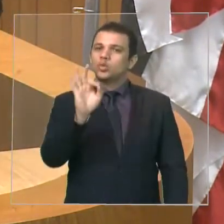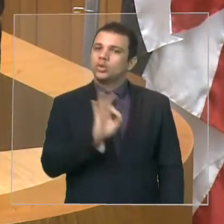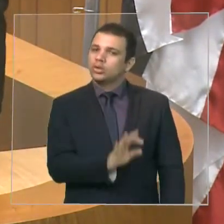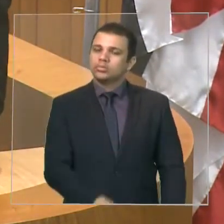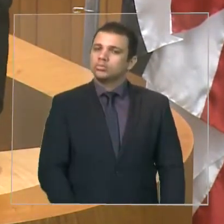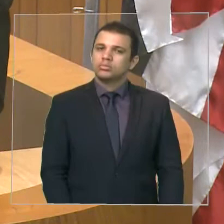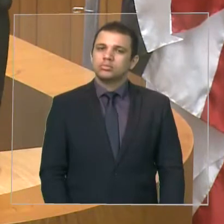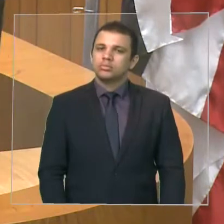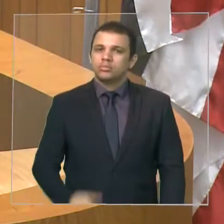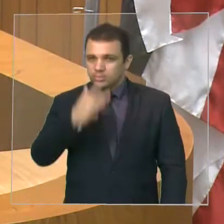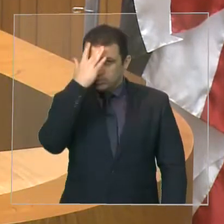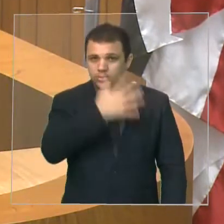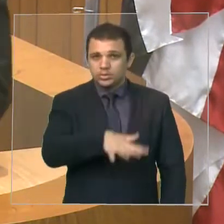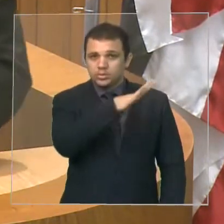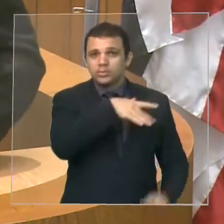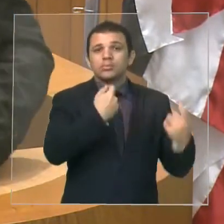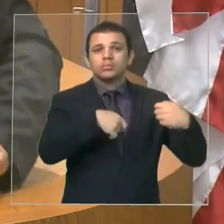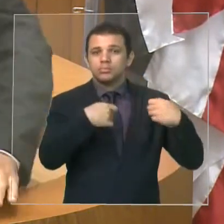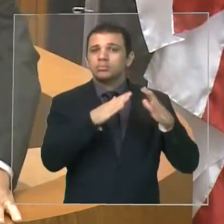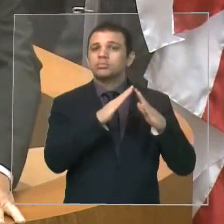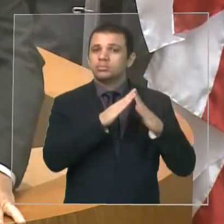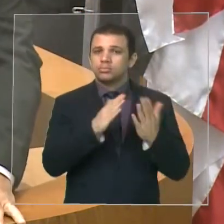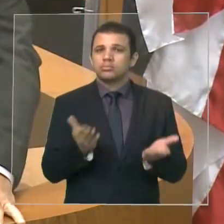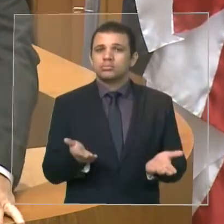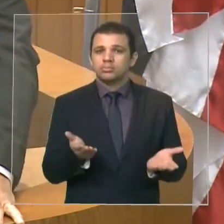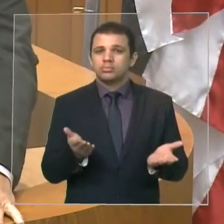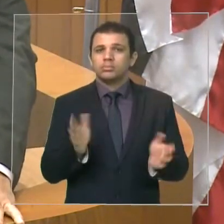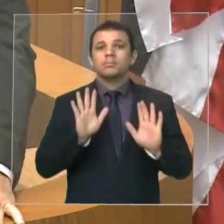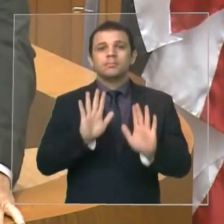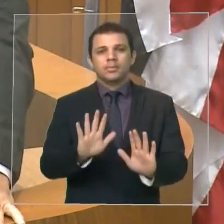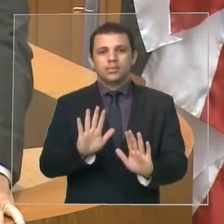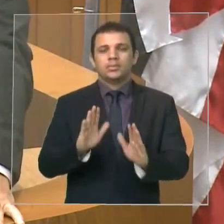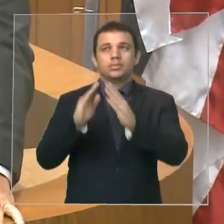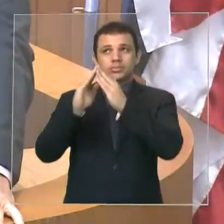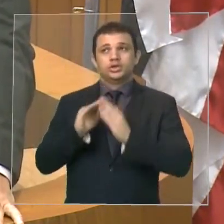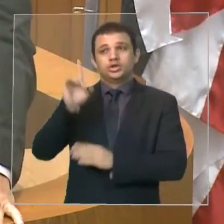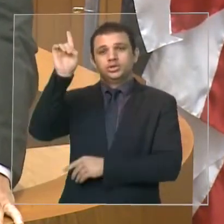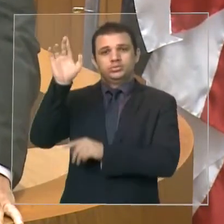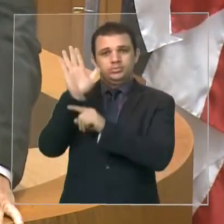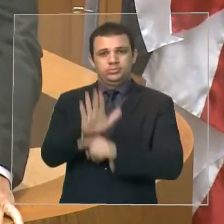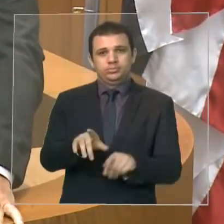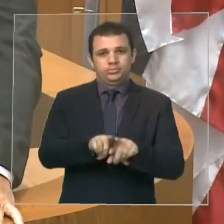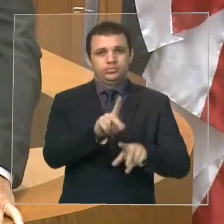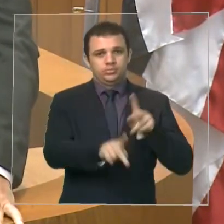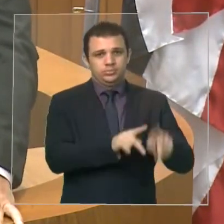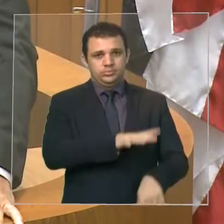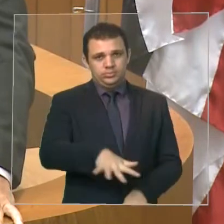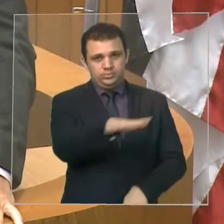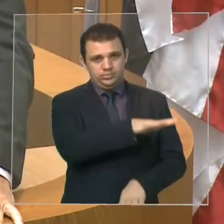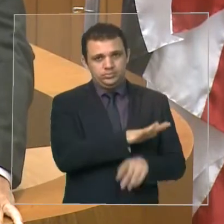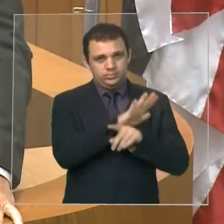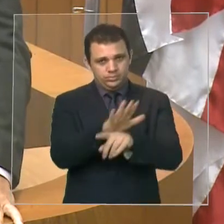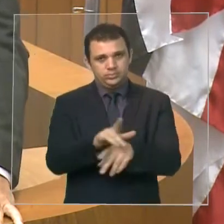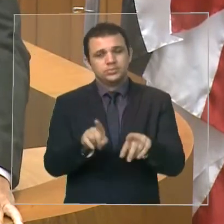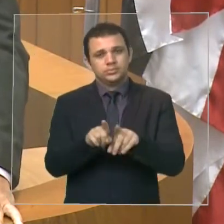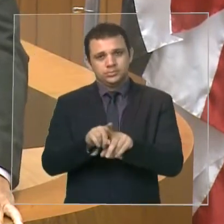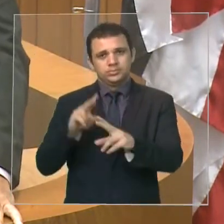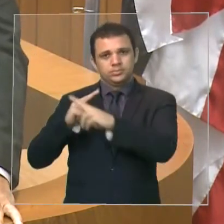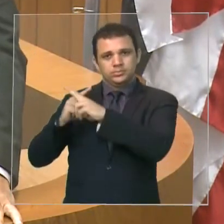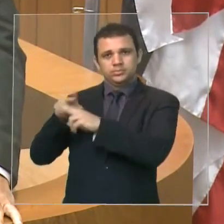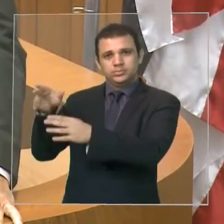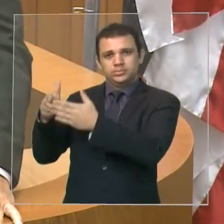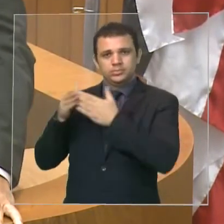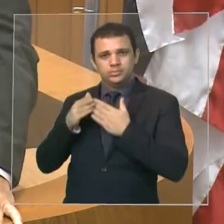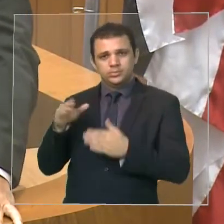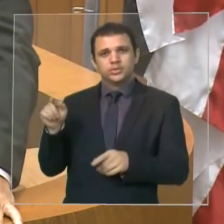tanto precisa de casa. Mas, com a ajuda de Deus, com a ajuda do povo de Bacabal, e da Caixa Econômica, que já cobramos agora de uma